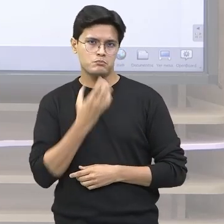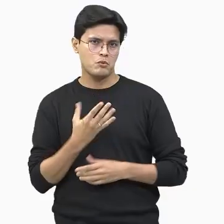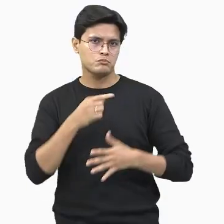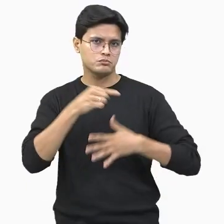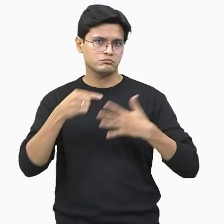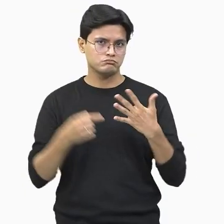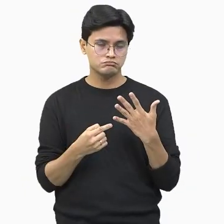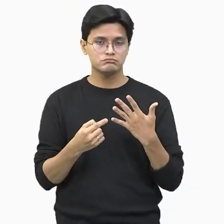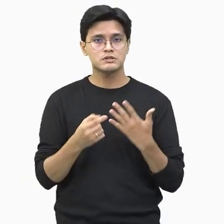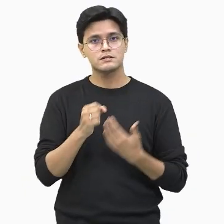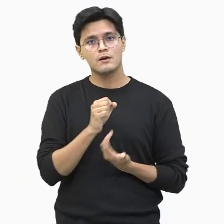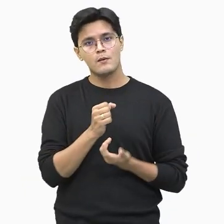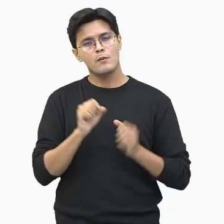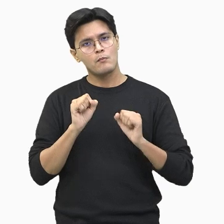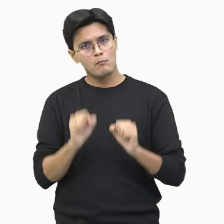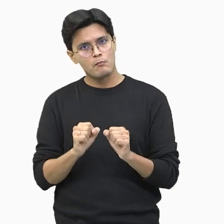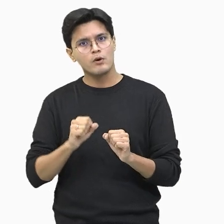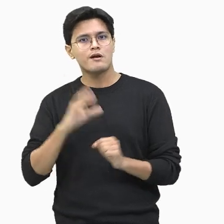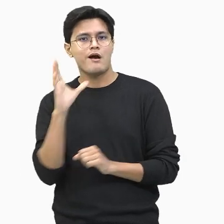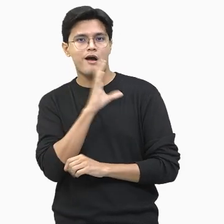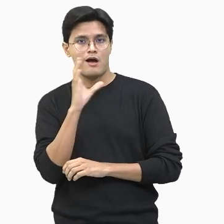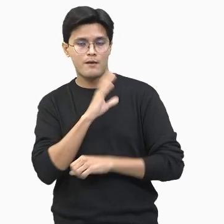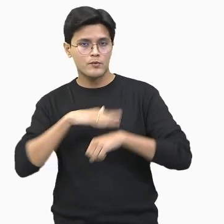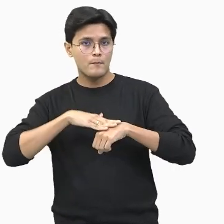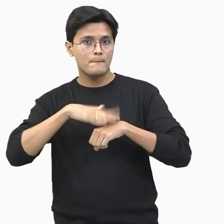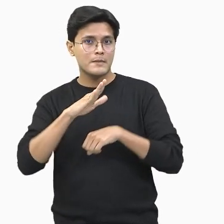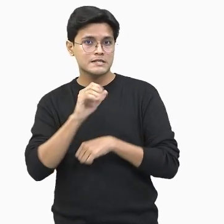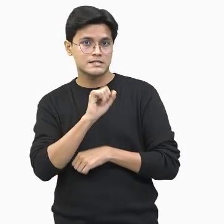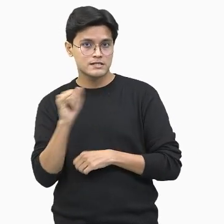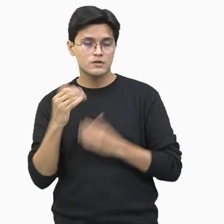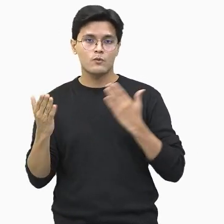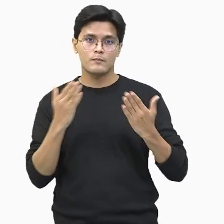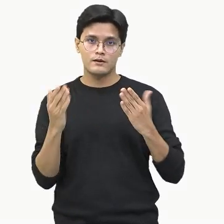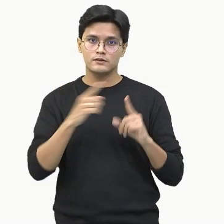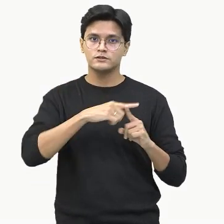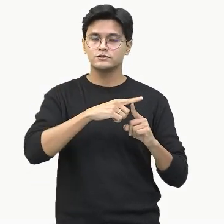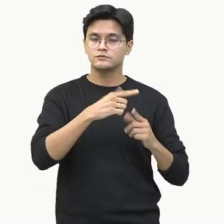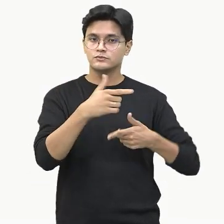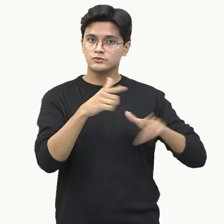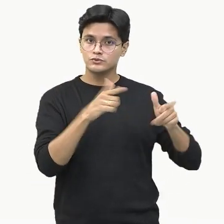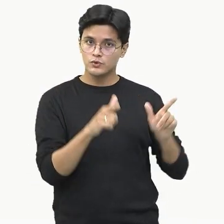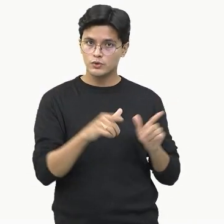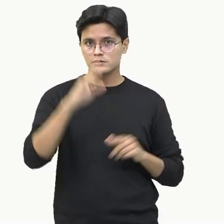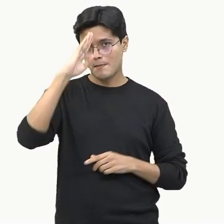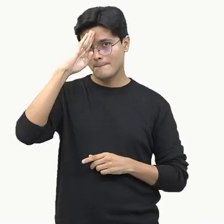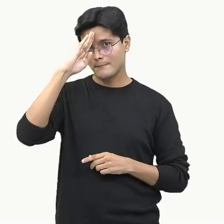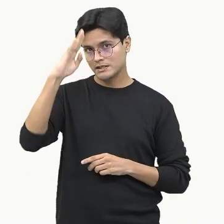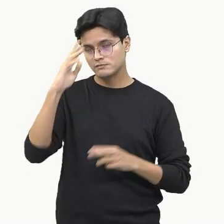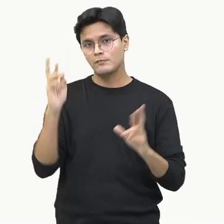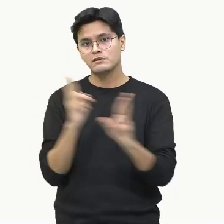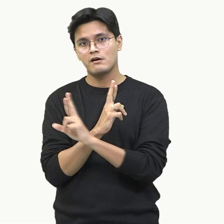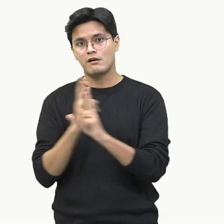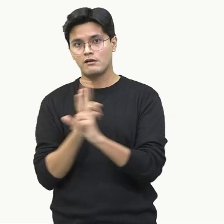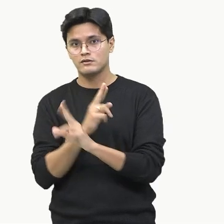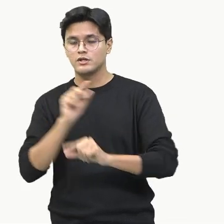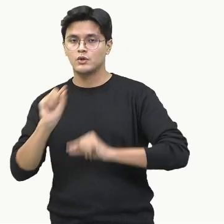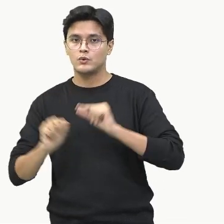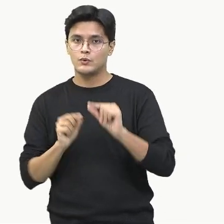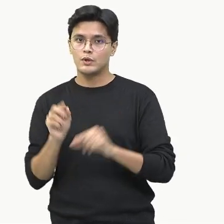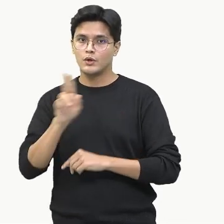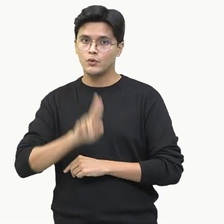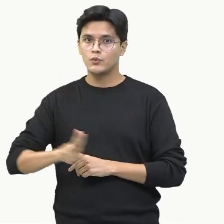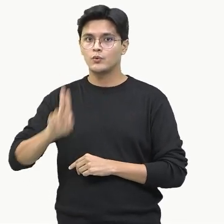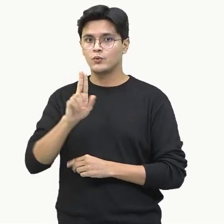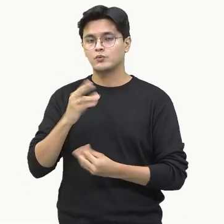rápido se comparado aos outros modais e principalmente eh a questão da da utilização né